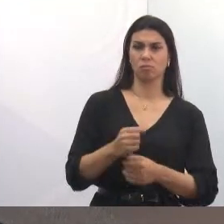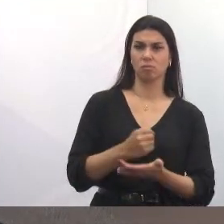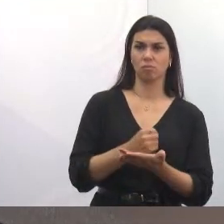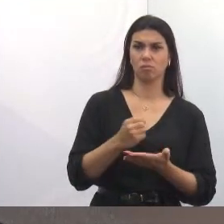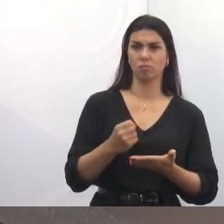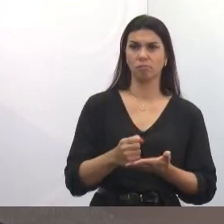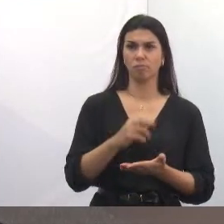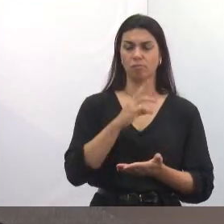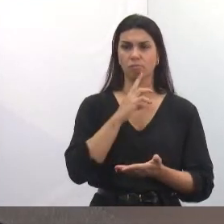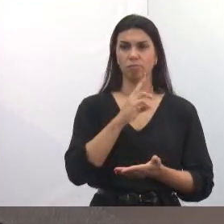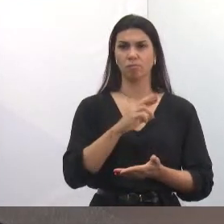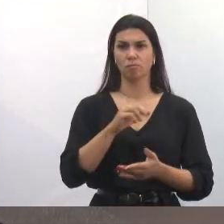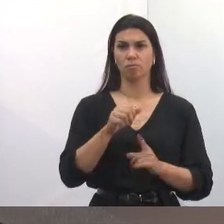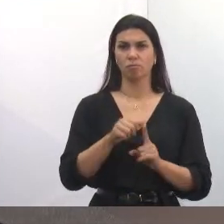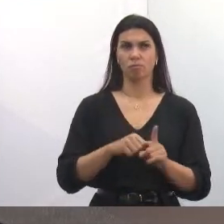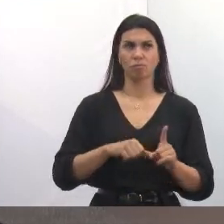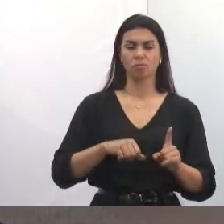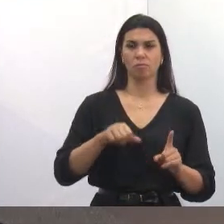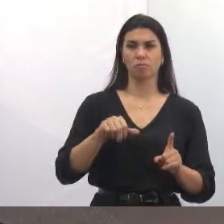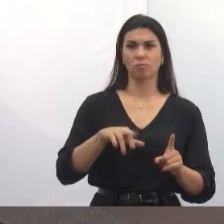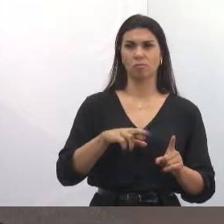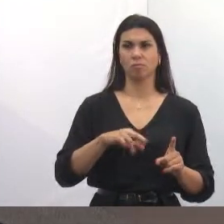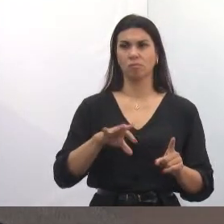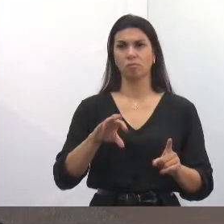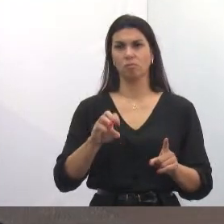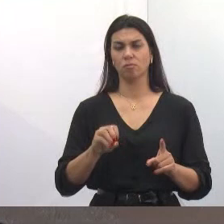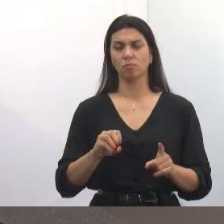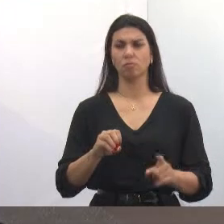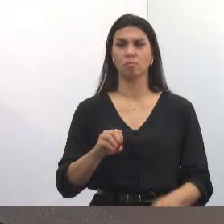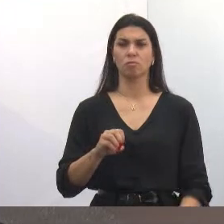contrato? Resposta, maio de 2025.